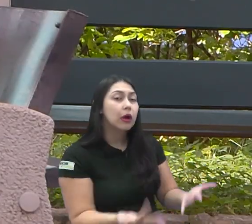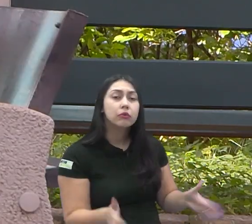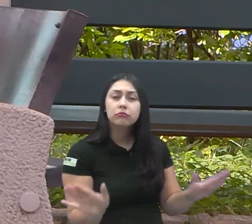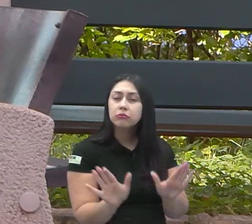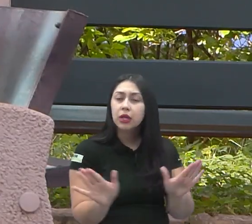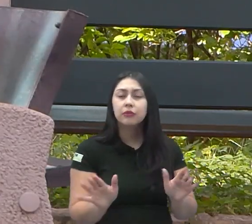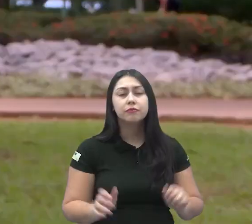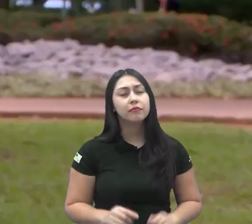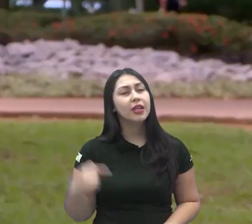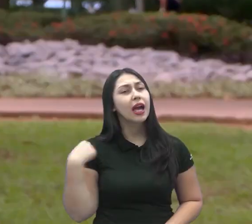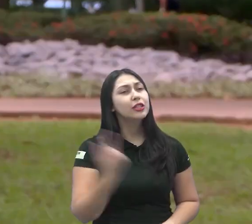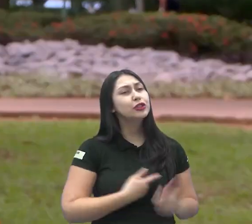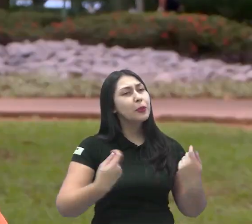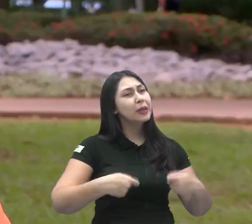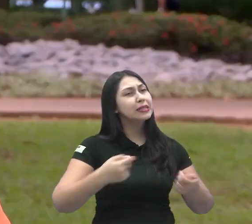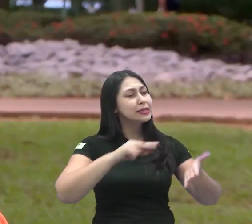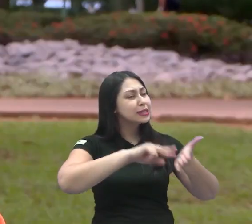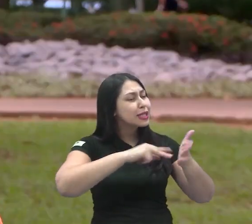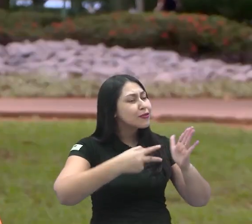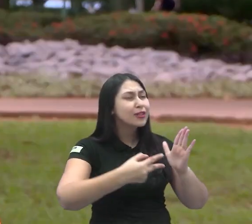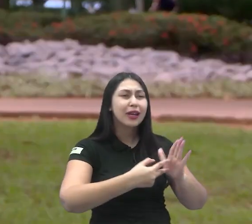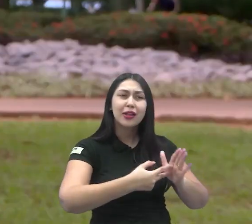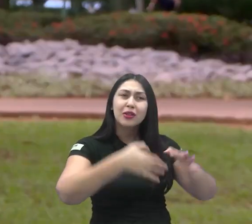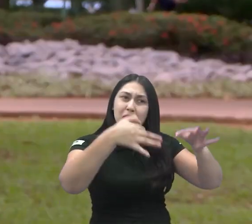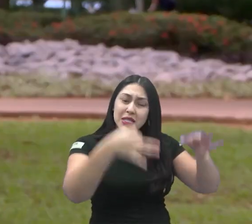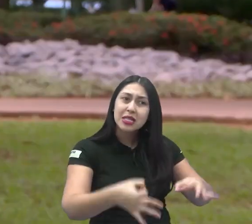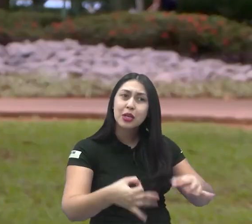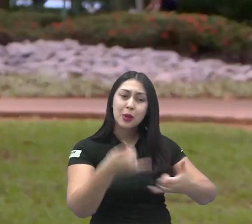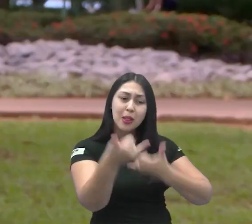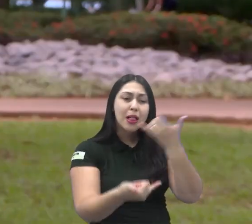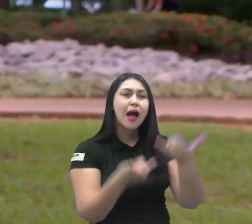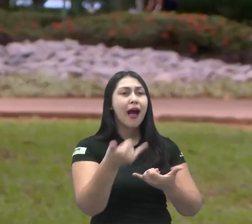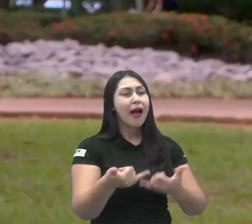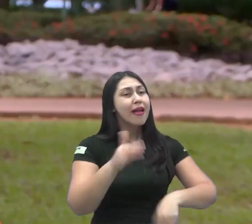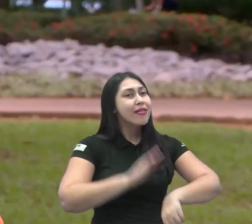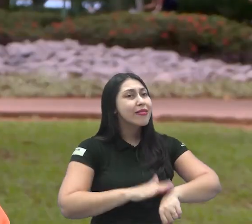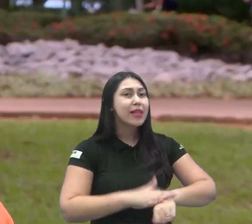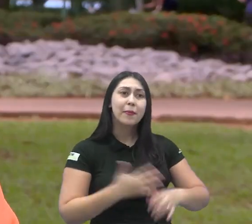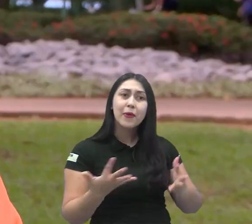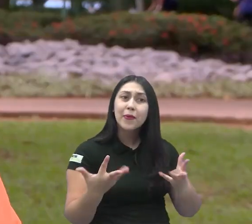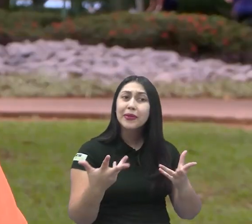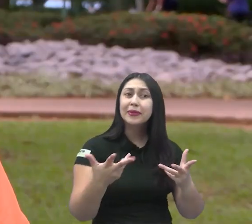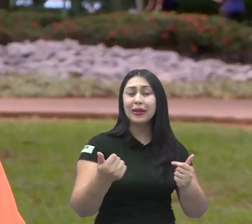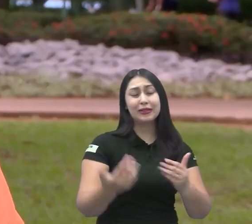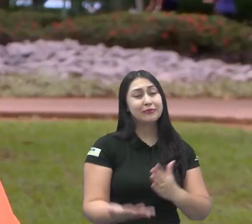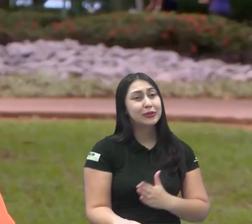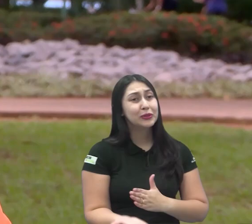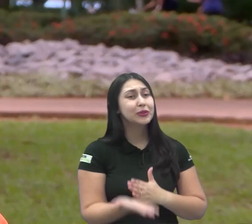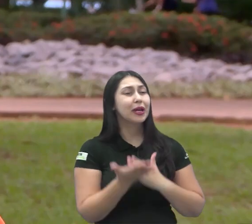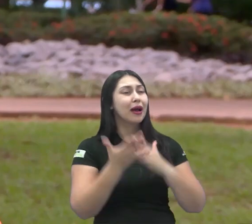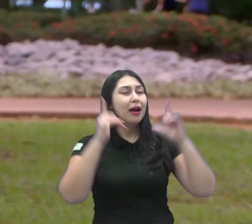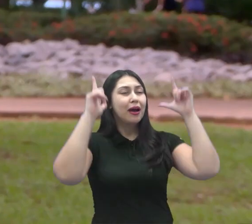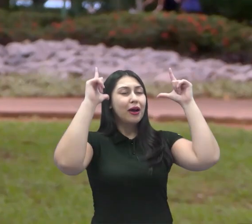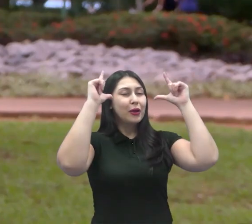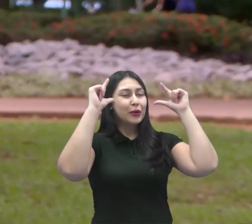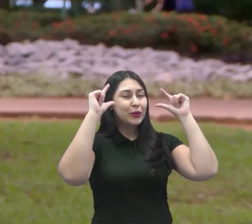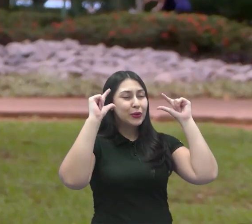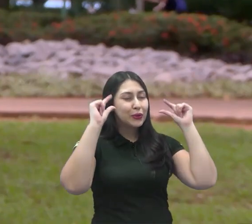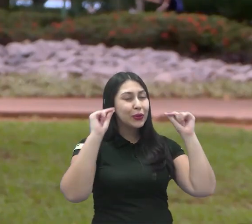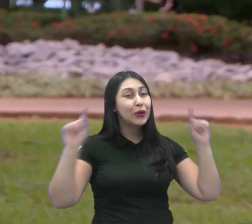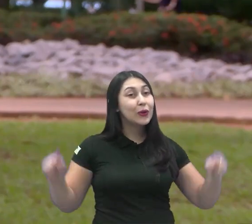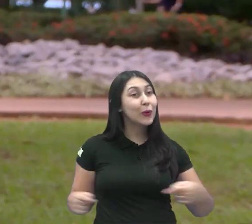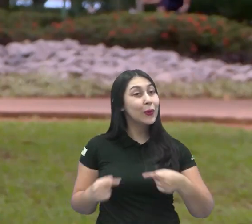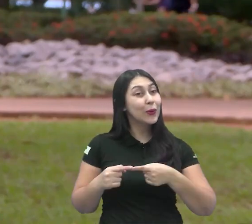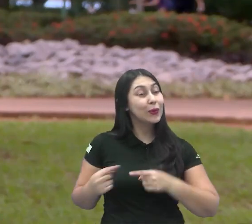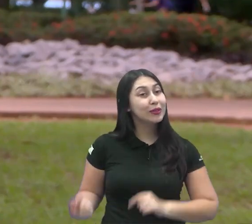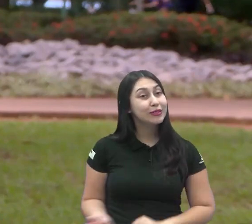ou justificado. Eu acho que a gente tem que ressignificar o que é lazer, né? Lazer é tempo de qualidade para a sua vida, que te descansa, que está